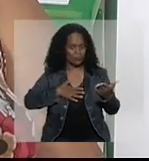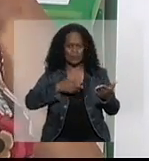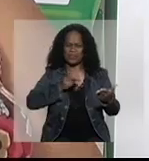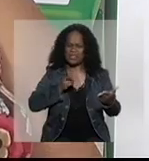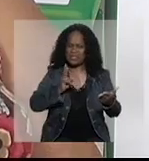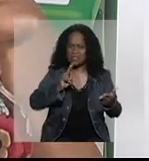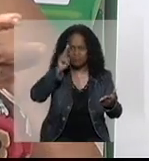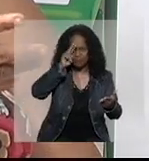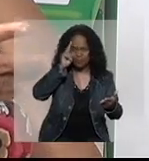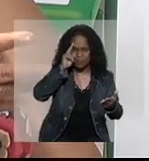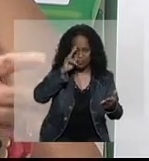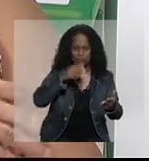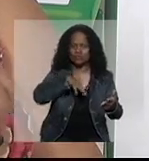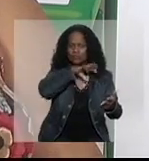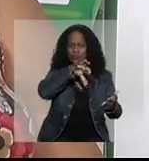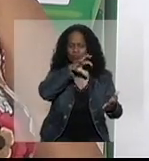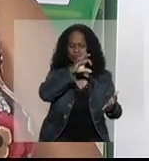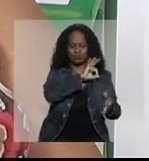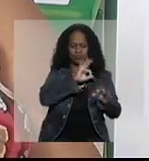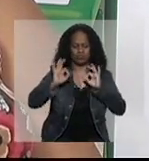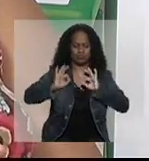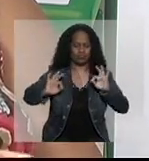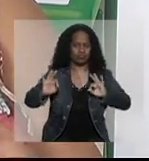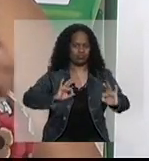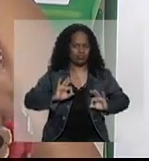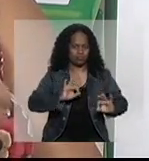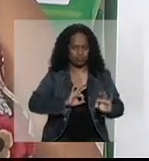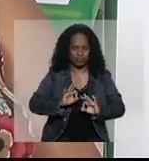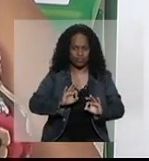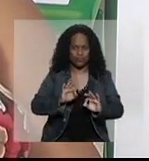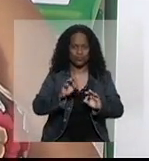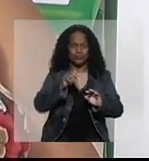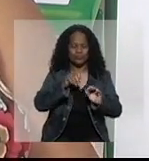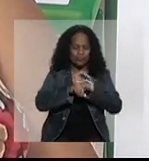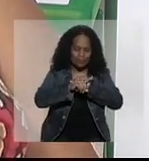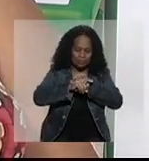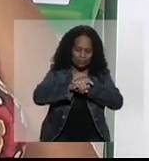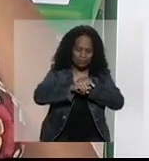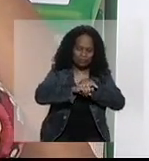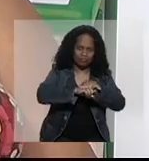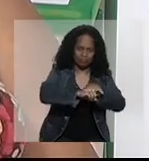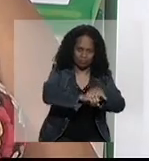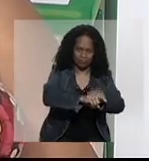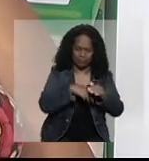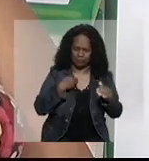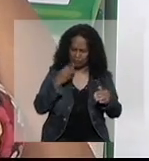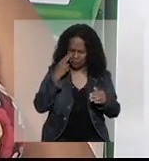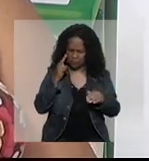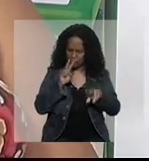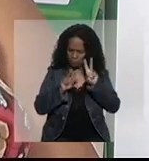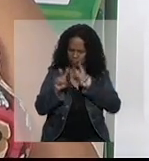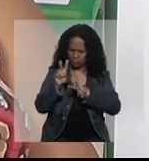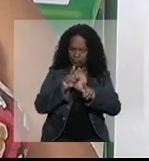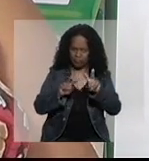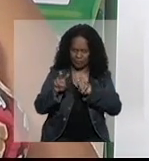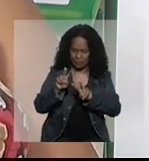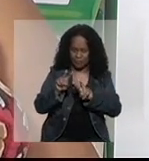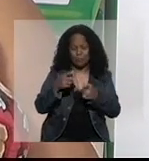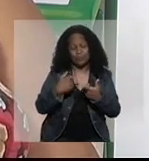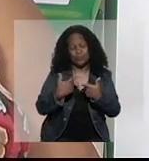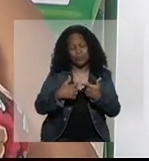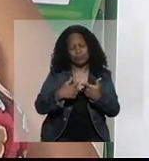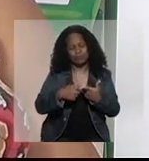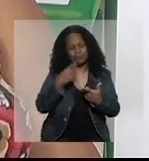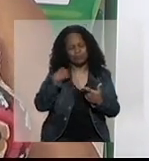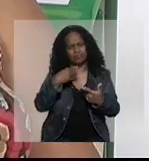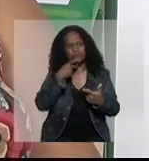onça, sempre conto essa história, milhões de vezes eu conto a história da onça e da tartaruga. Na minha visão, que é claro que o narrador, ele